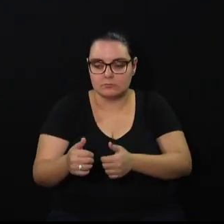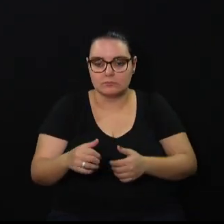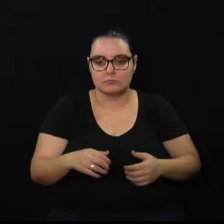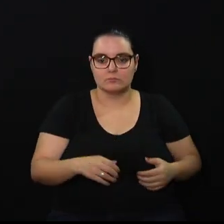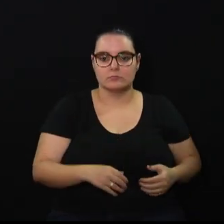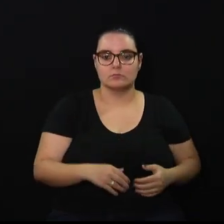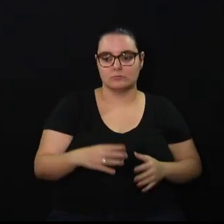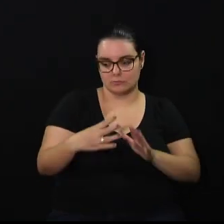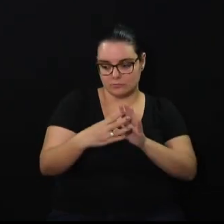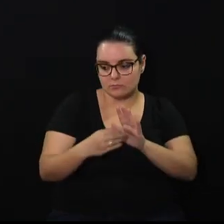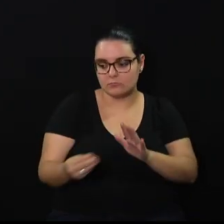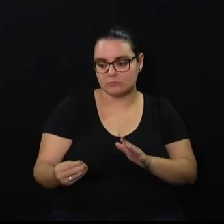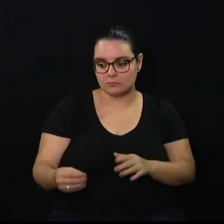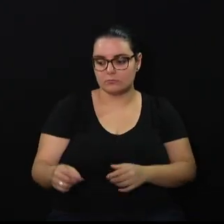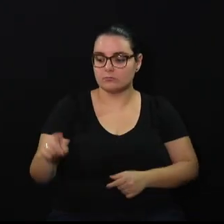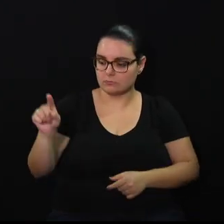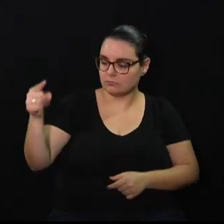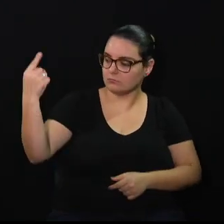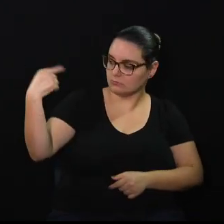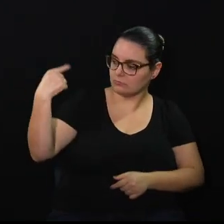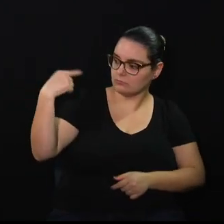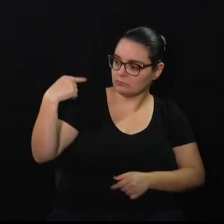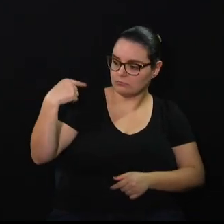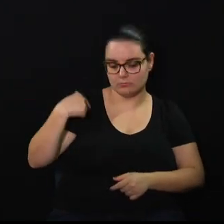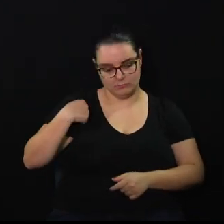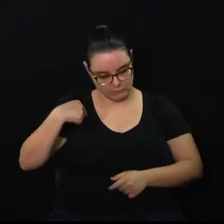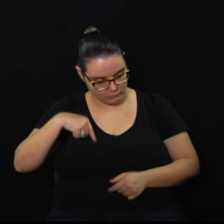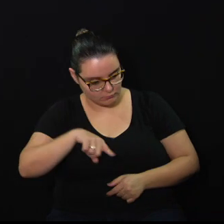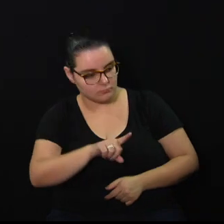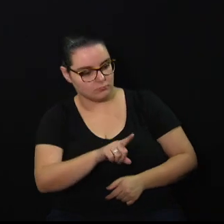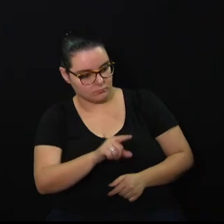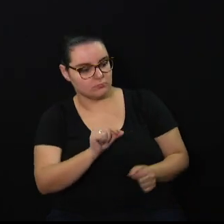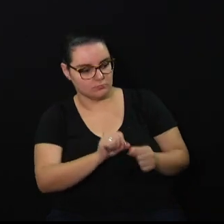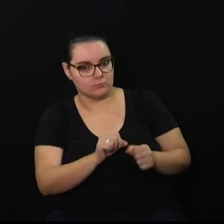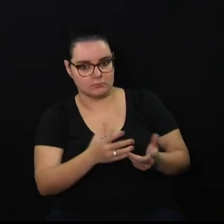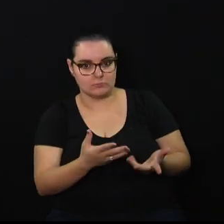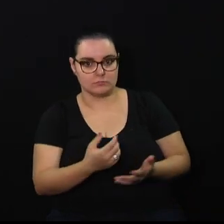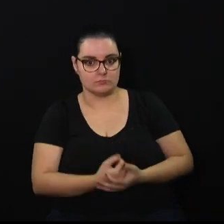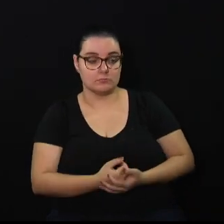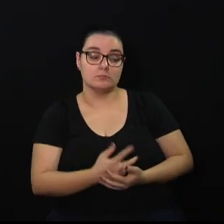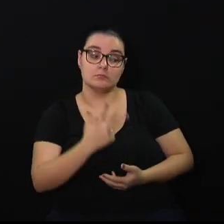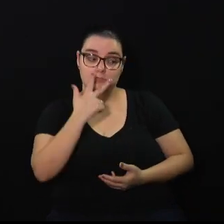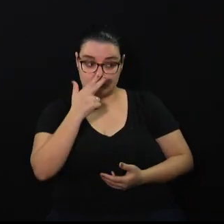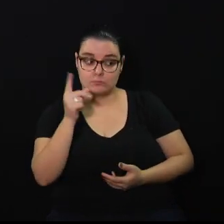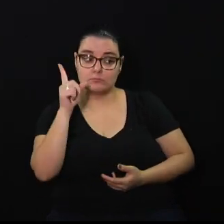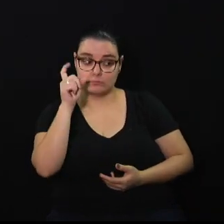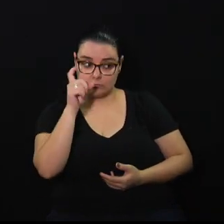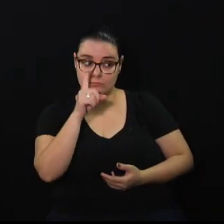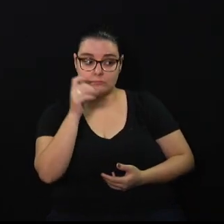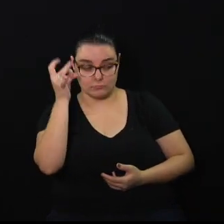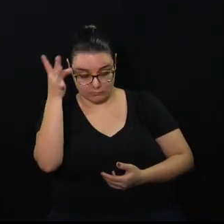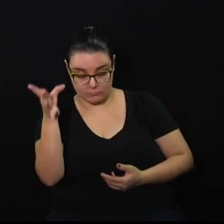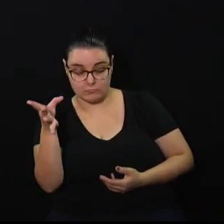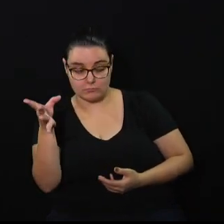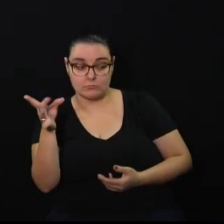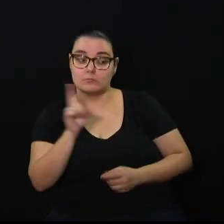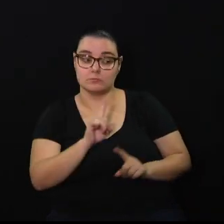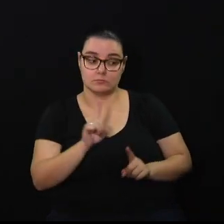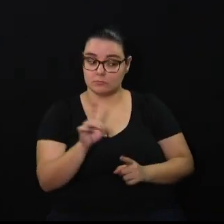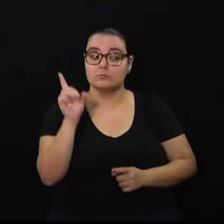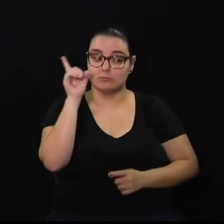né parece simples mas é mais é mais complexo do que pode parecer tá então